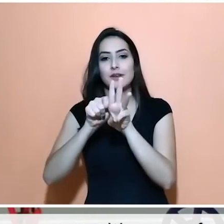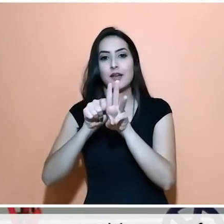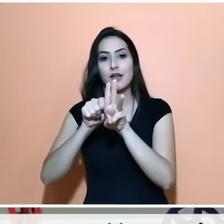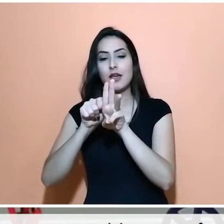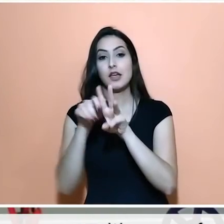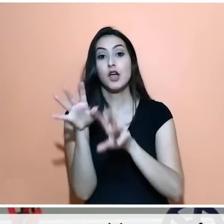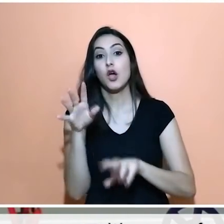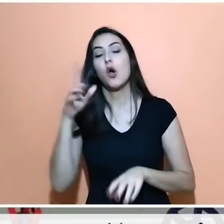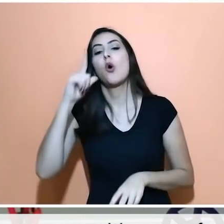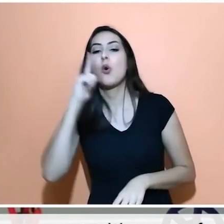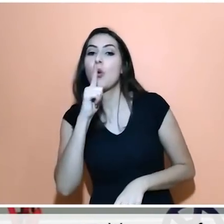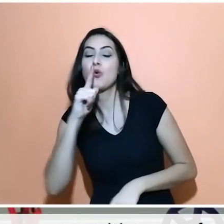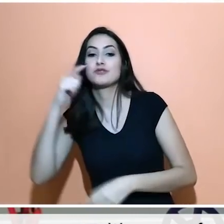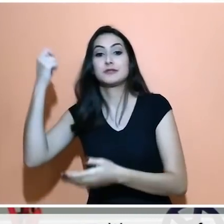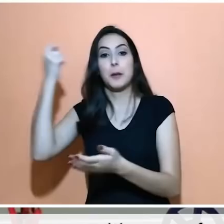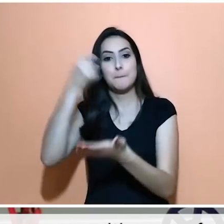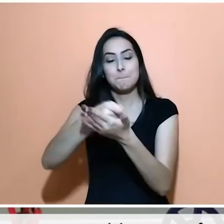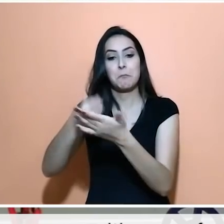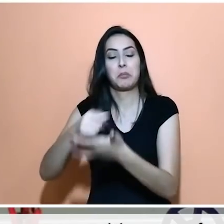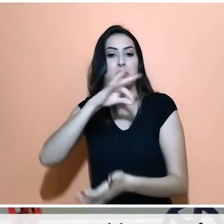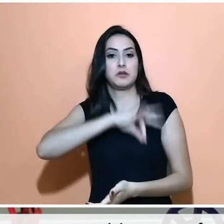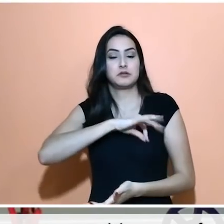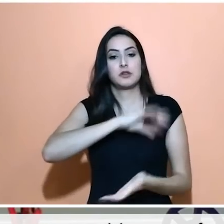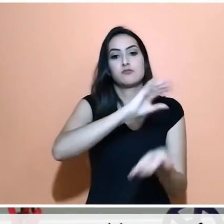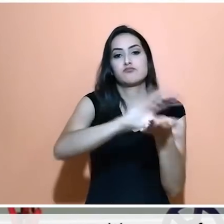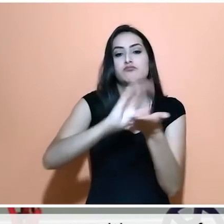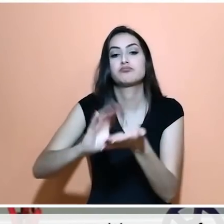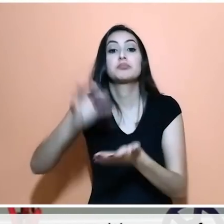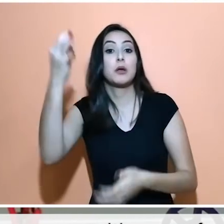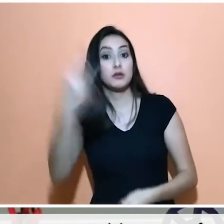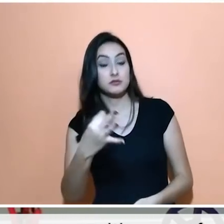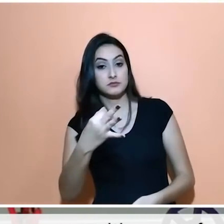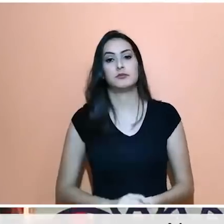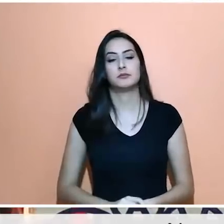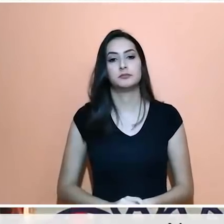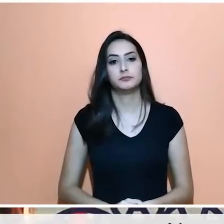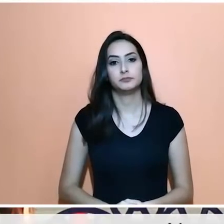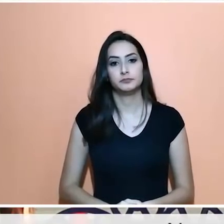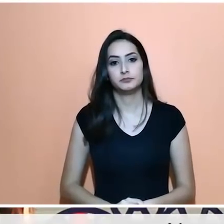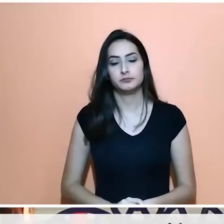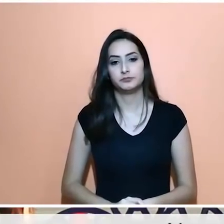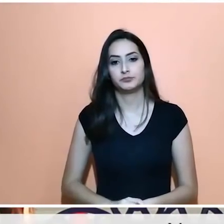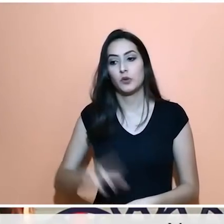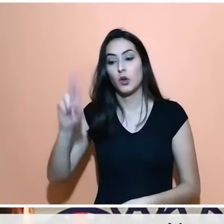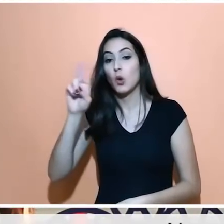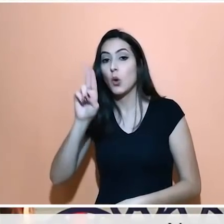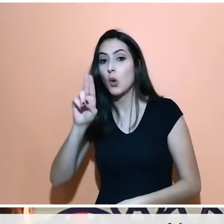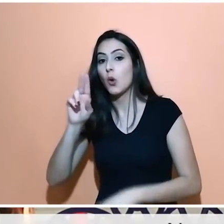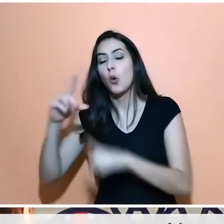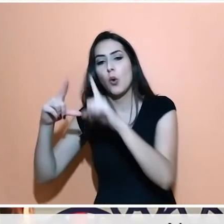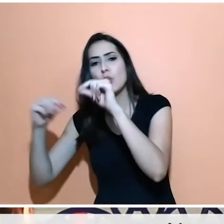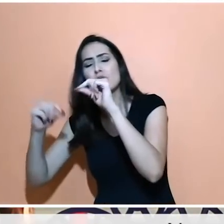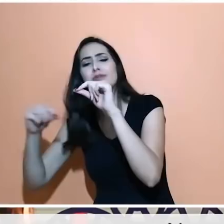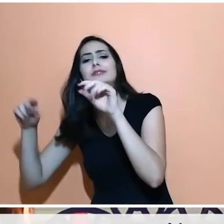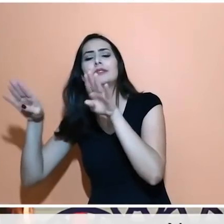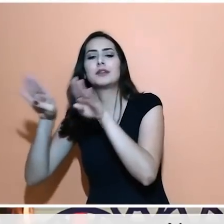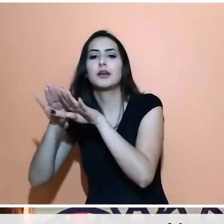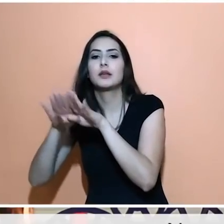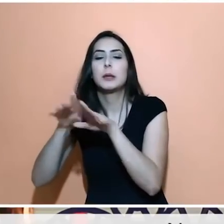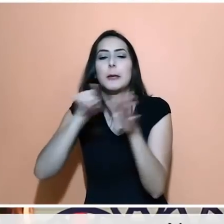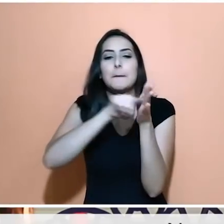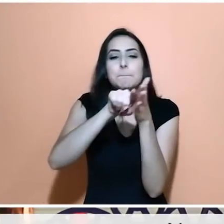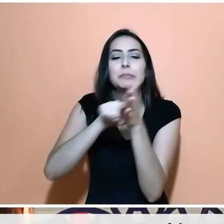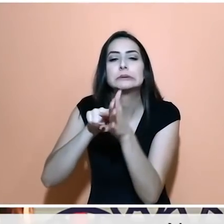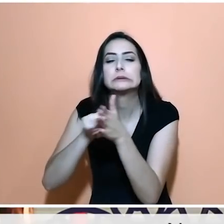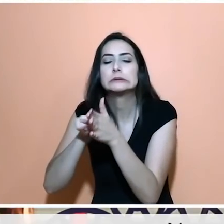crise global, honrando todos os nossos compromissos, incluindo salários. Na pesquisa, a Unesp se mantém ativa em busca